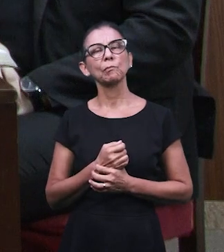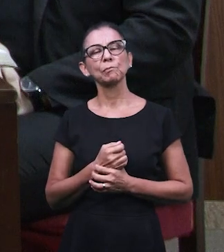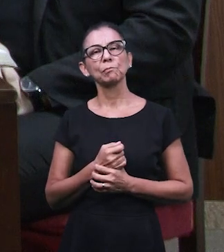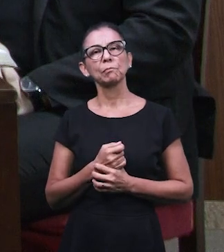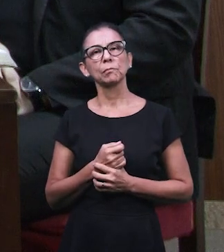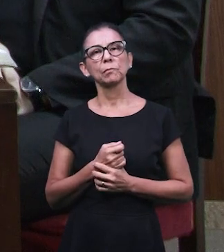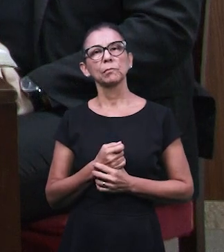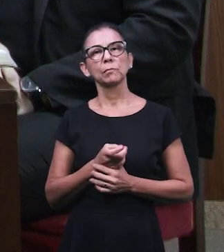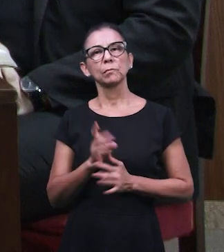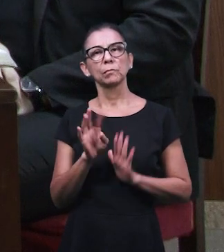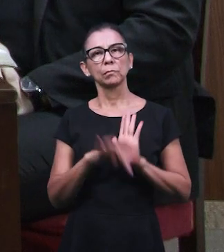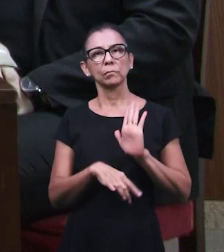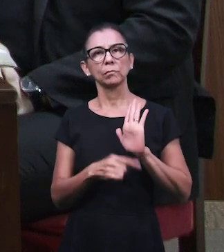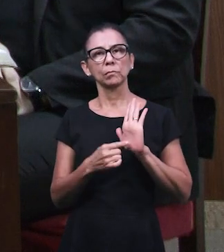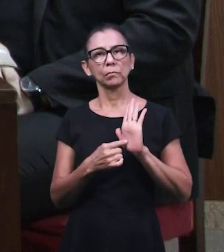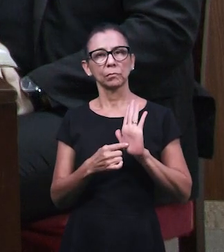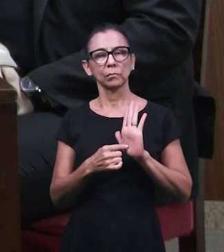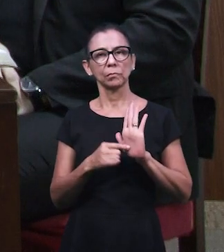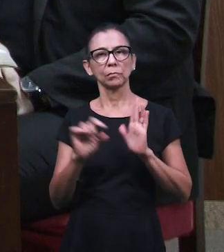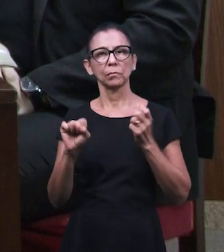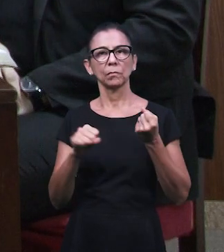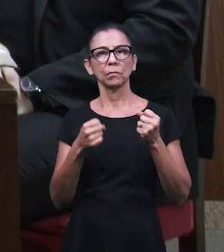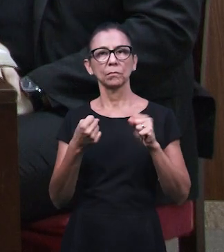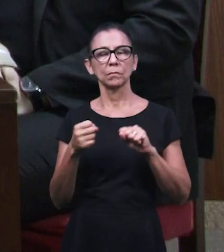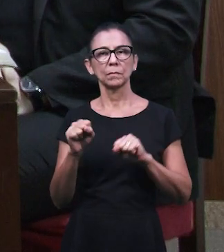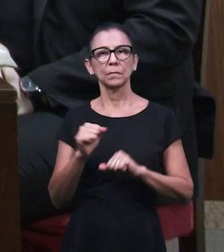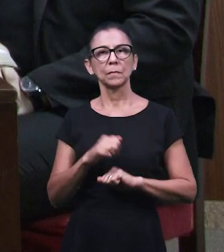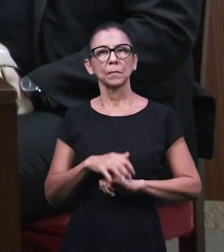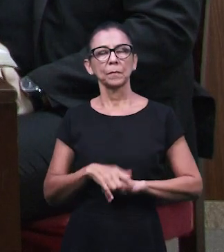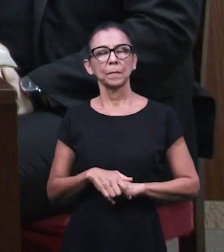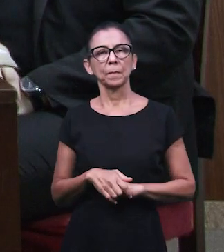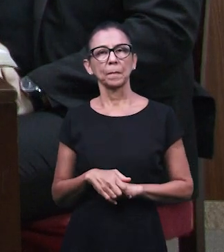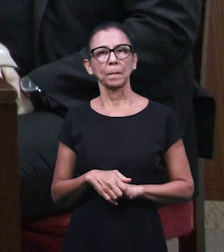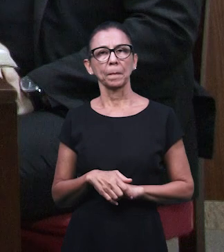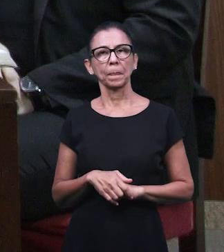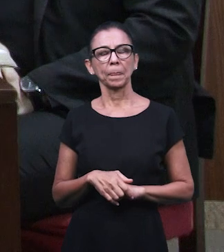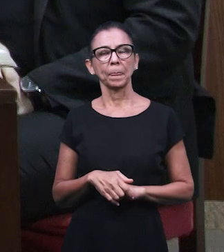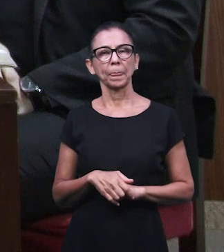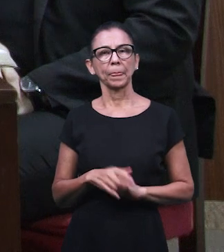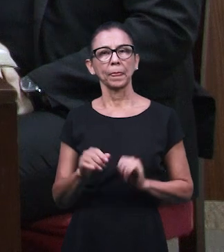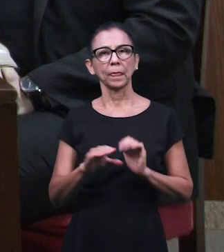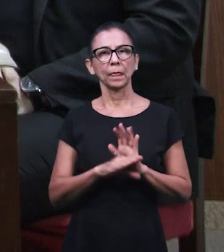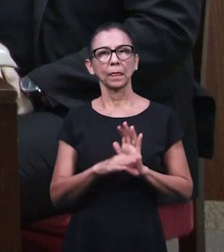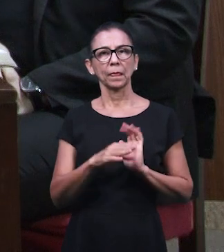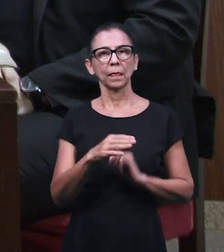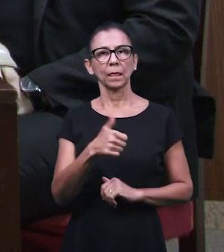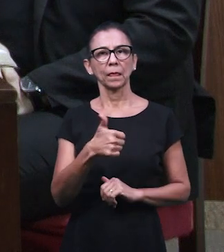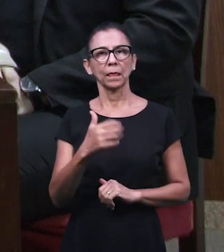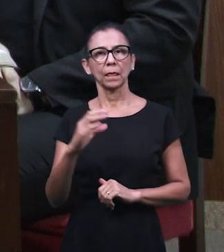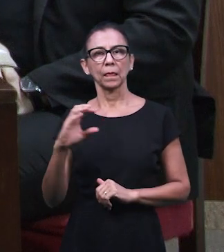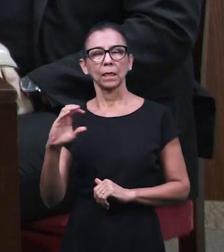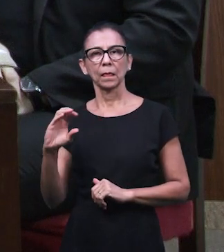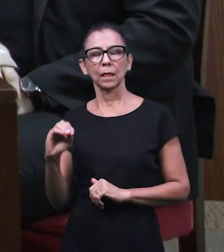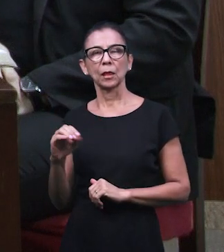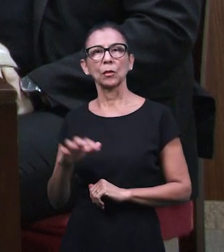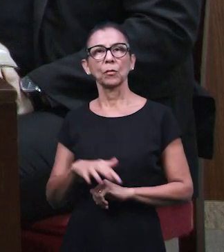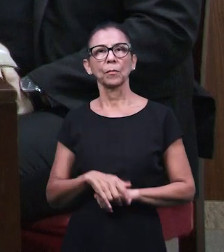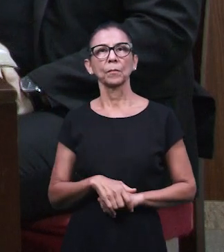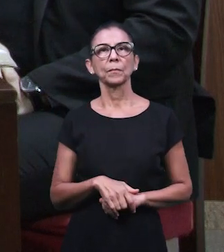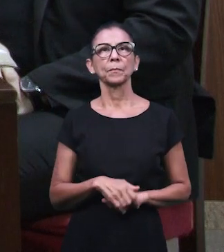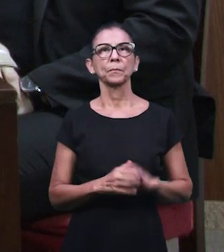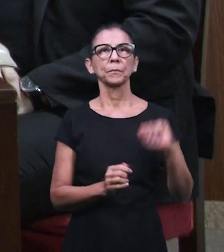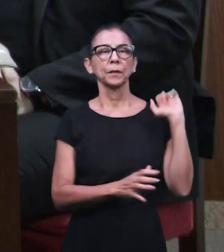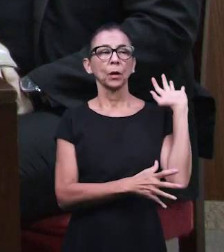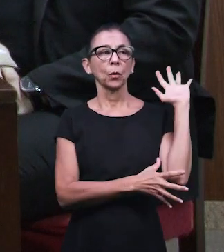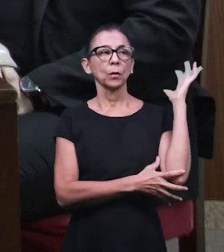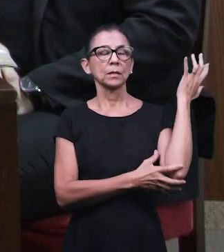capítulo 104, no verso 16, que diz assim: satisfazem-se as árvores do Senhor, os cedros do Líbano